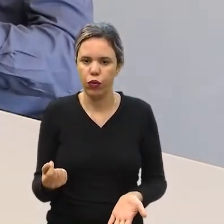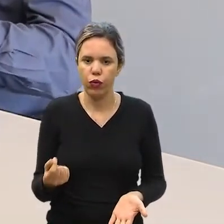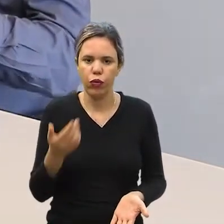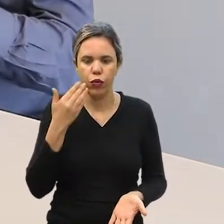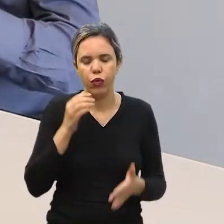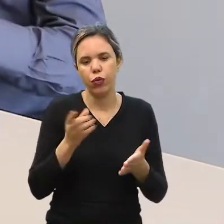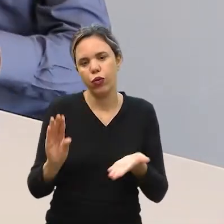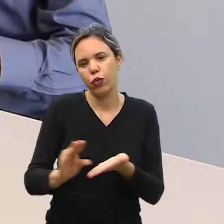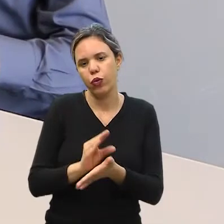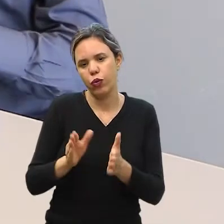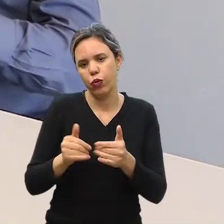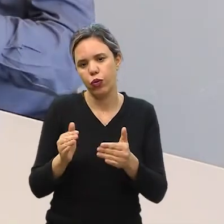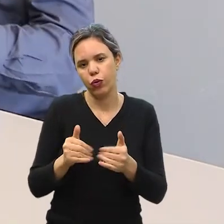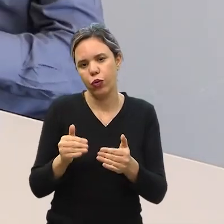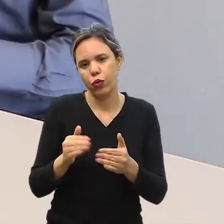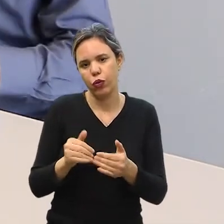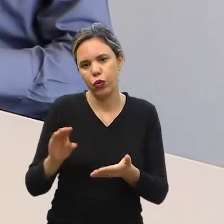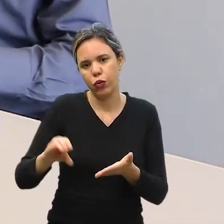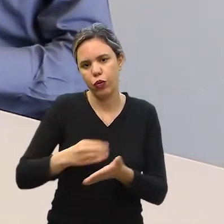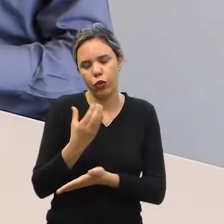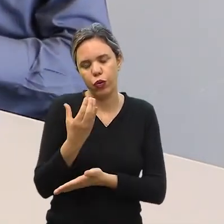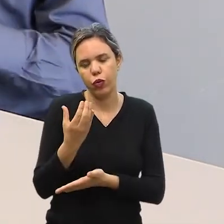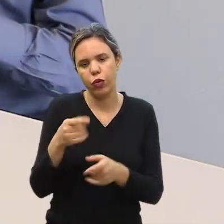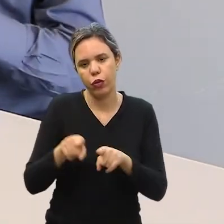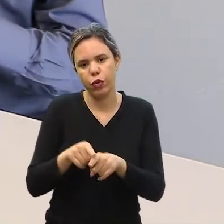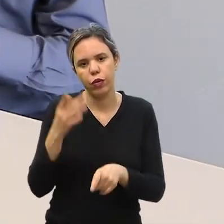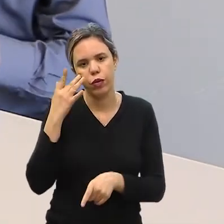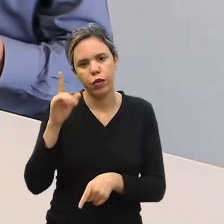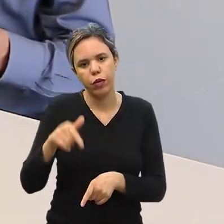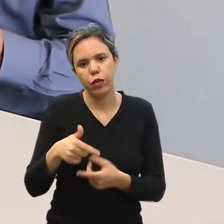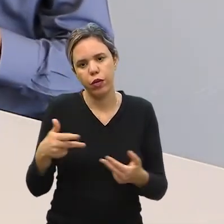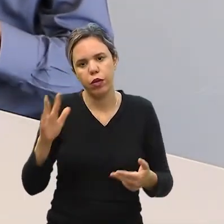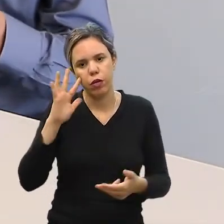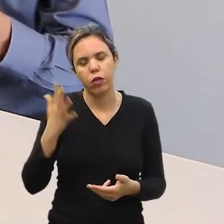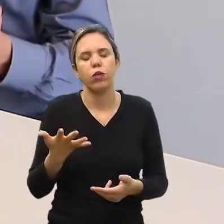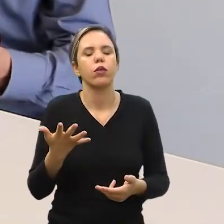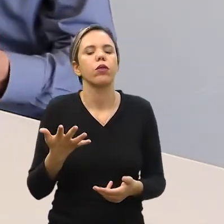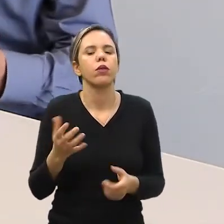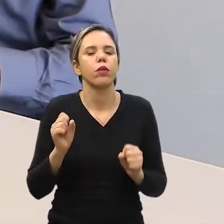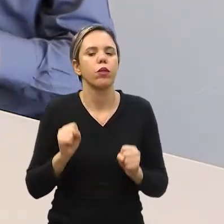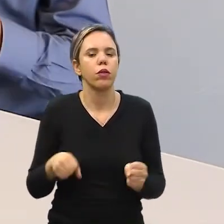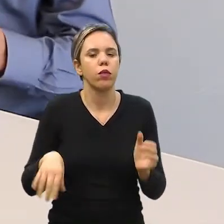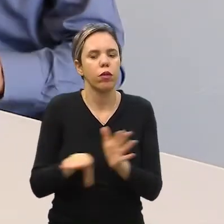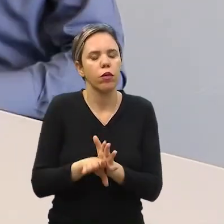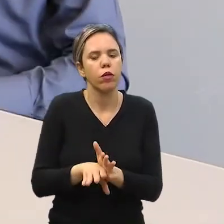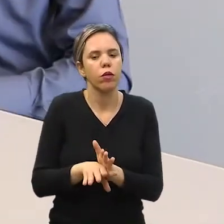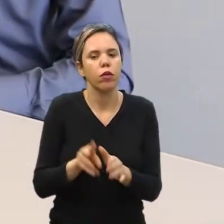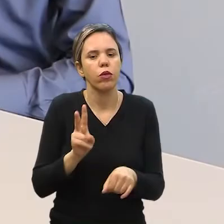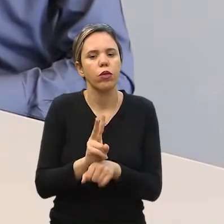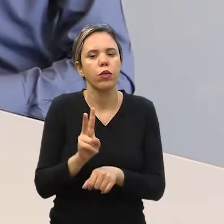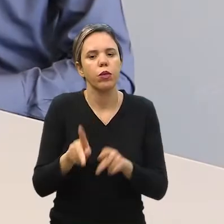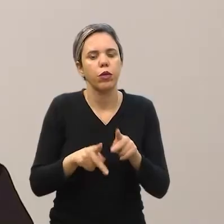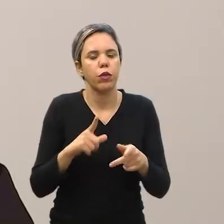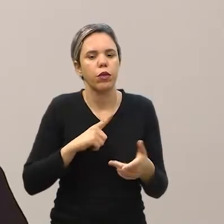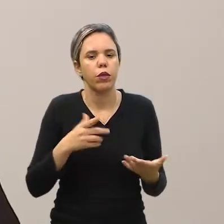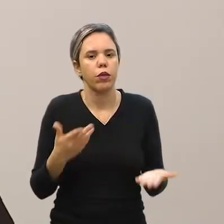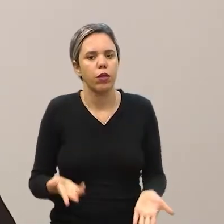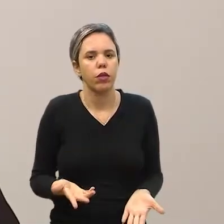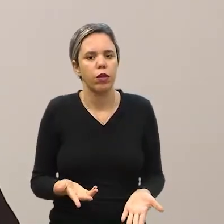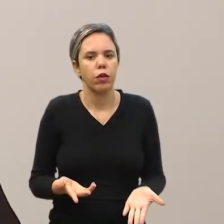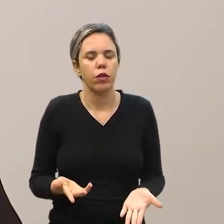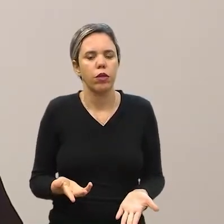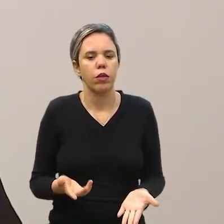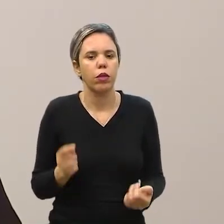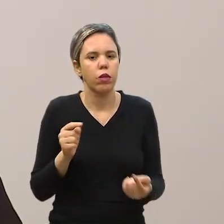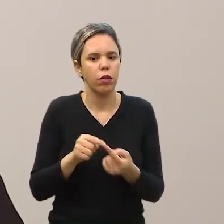a empréstimos ou buscar créditos também é uma solução que pode chegar, e que cuidados que a pessoa pode ter? Não é o